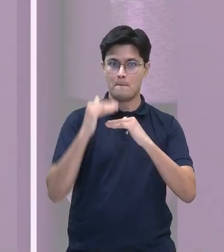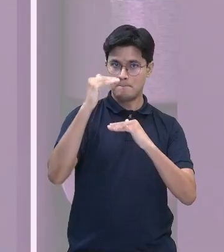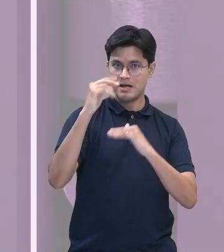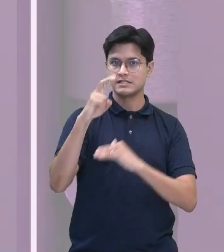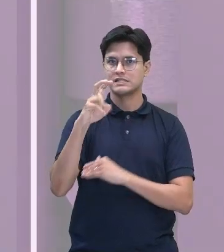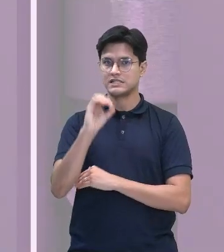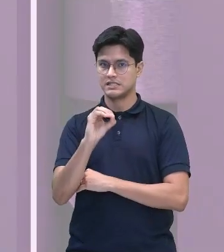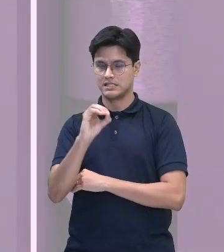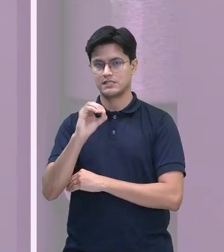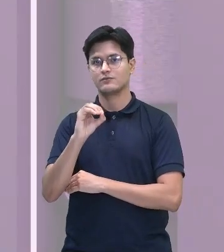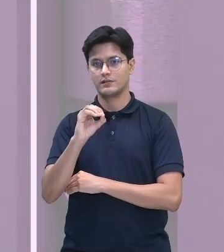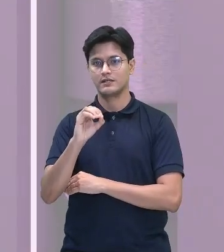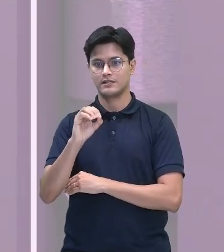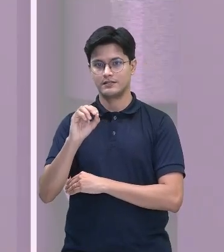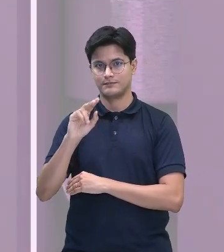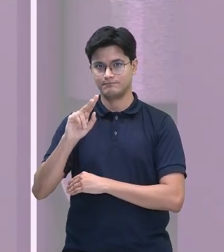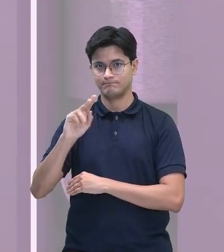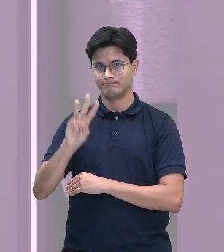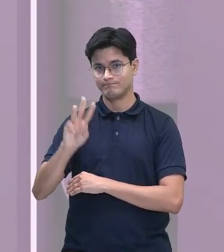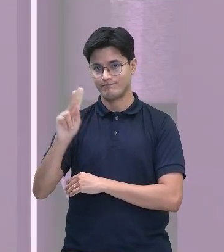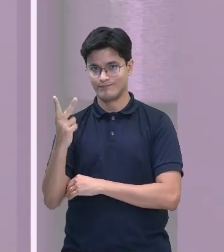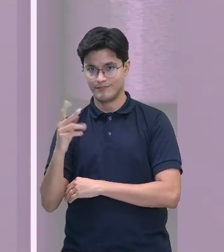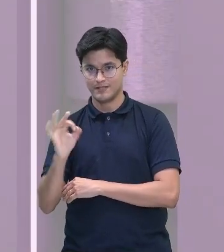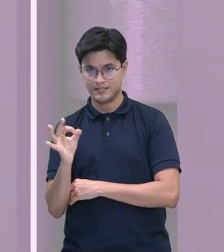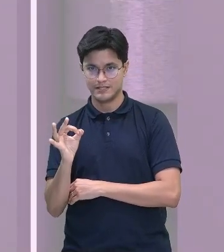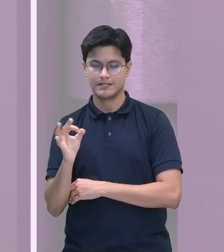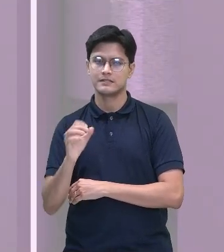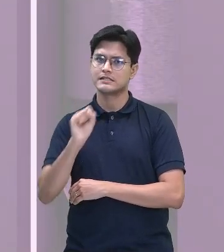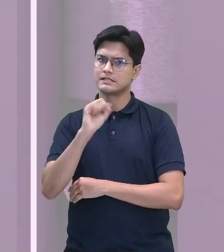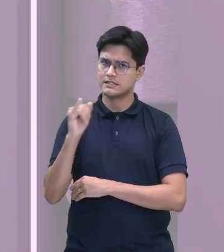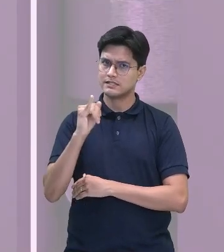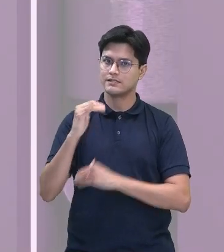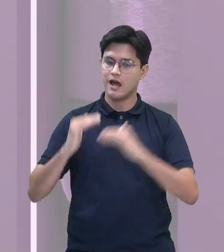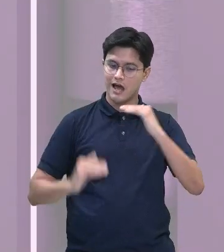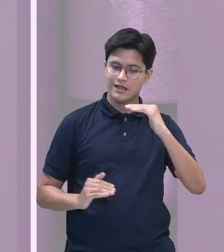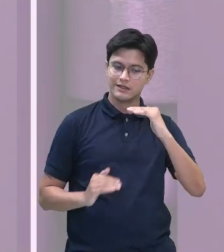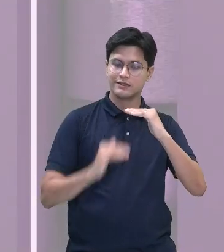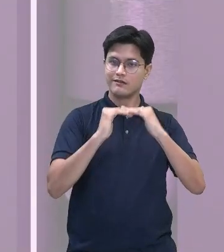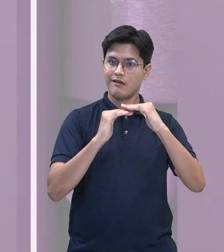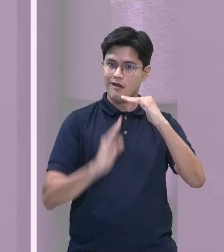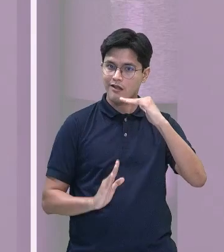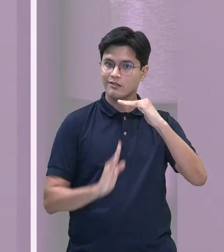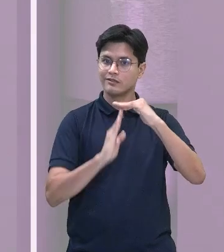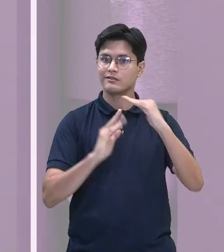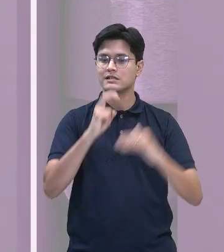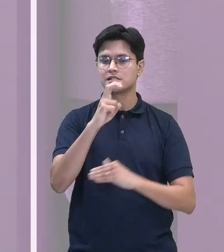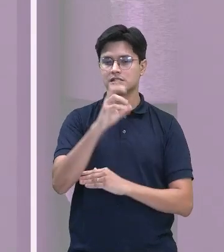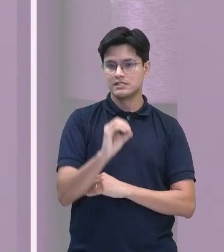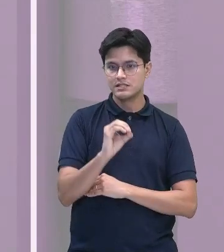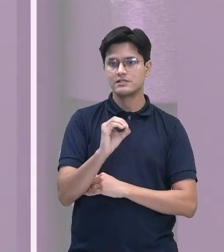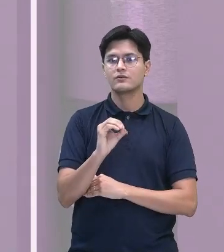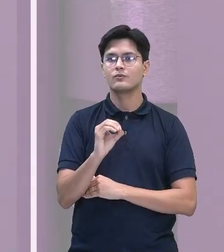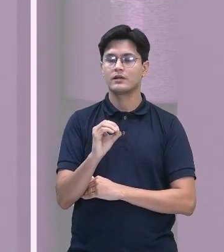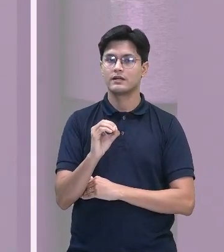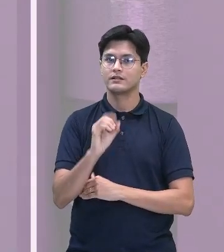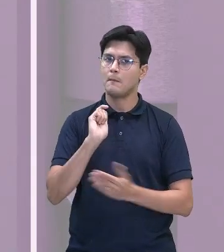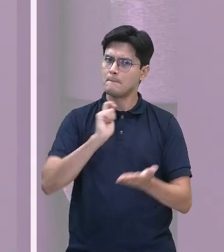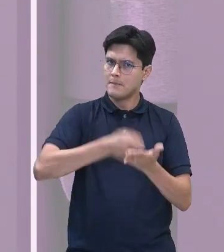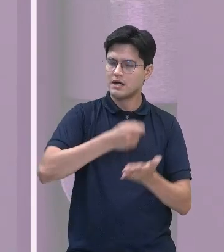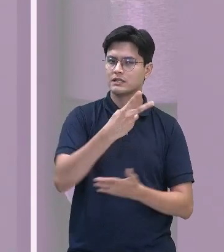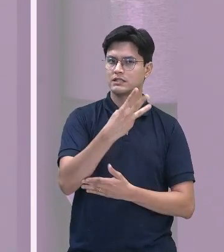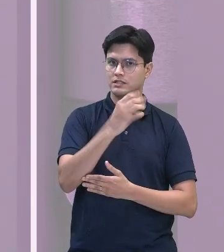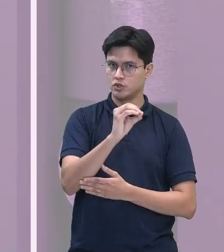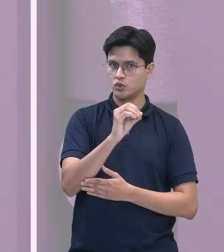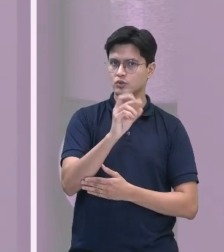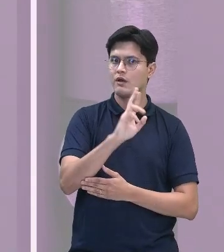de pagamento da fatura, né? Se até 50, paga 38, mas o que passar, vão pagar 90 centavos por cada quilowatt, certo? E mais